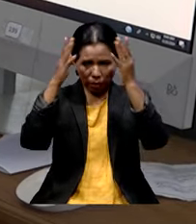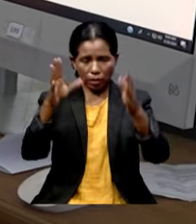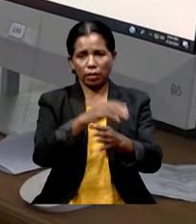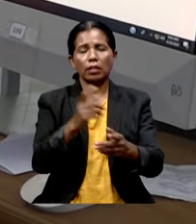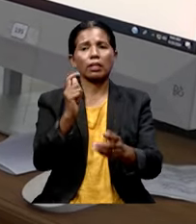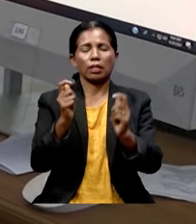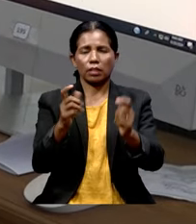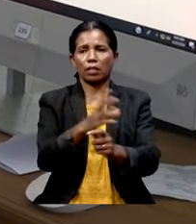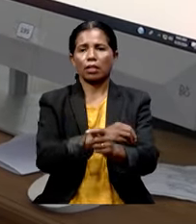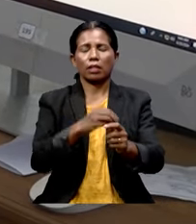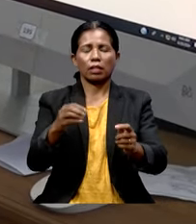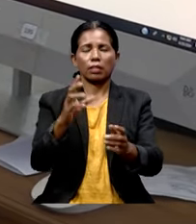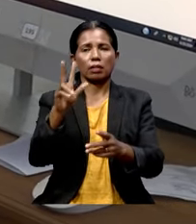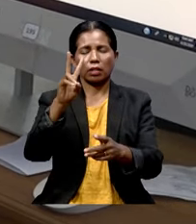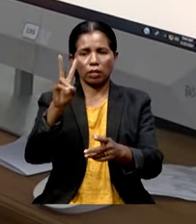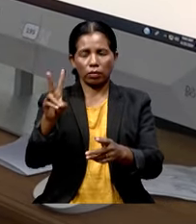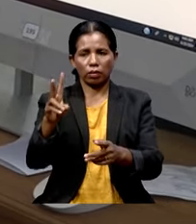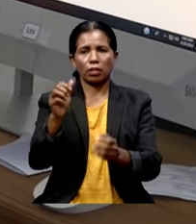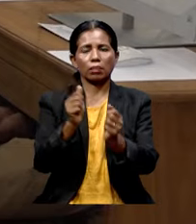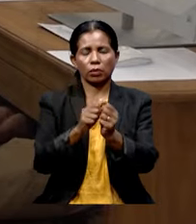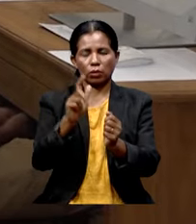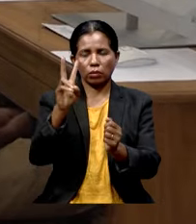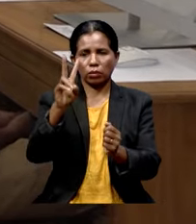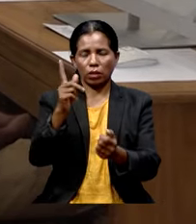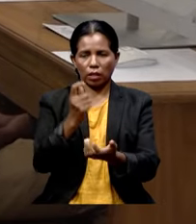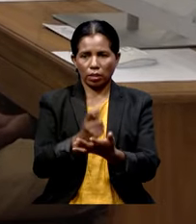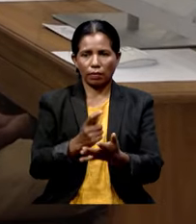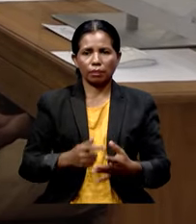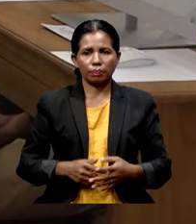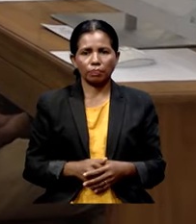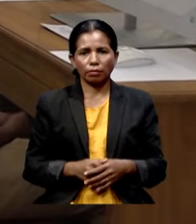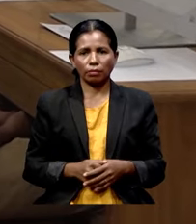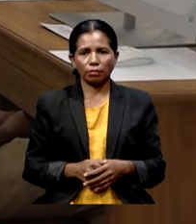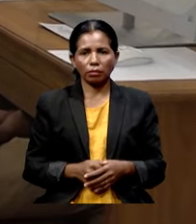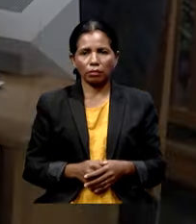teste bolsa candidatura segunda fase rehun rua recém. Lamberto da Silva, Ziemen.